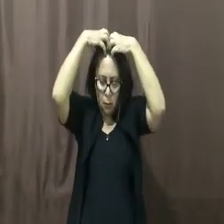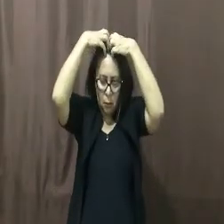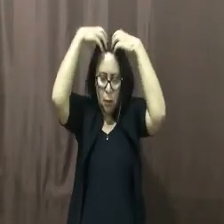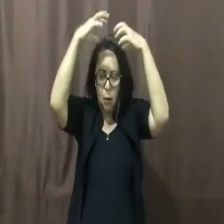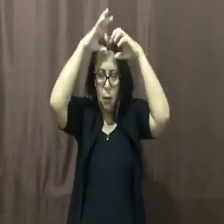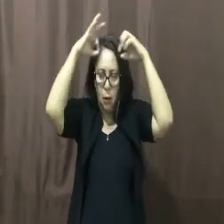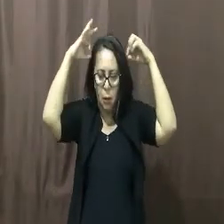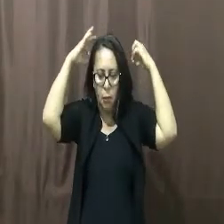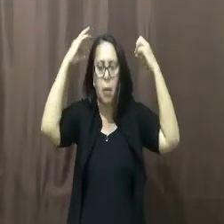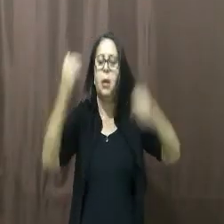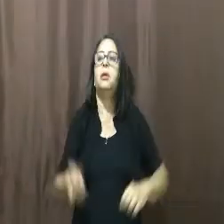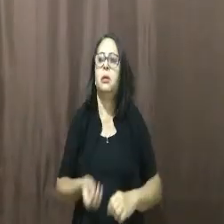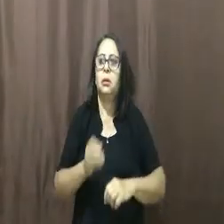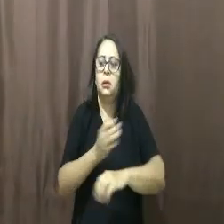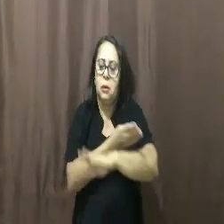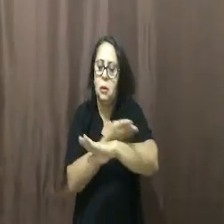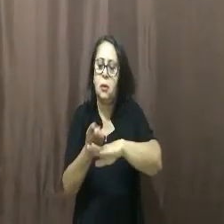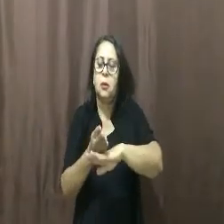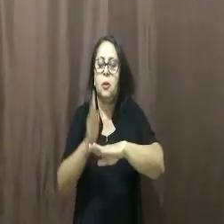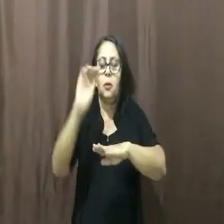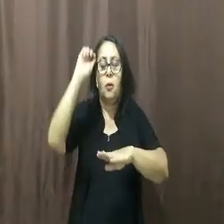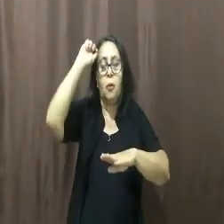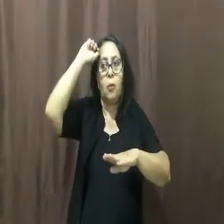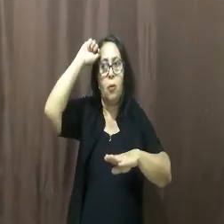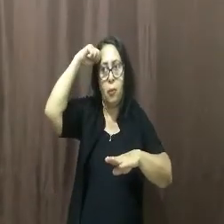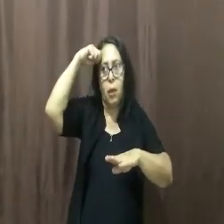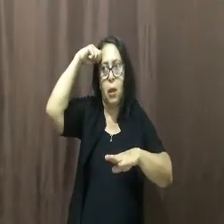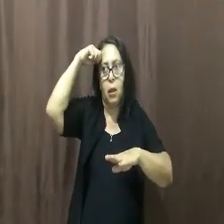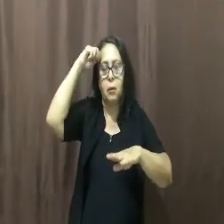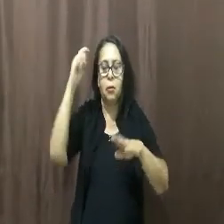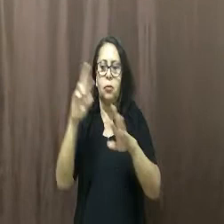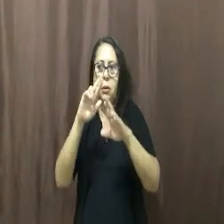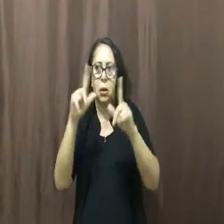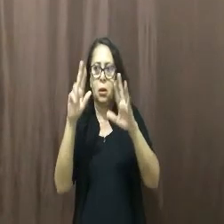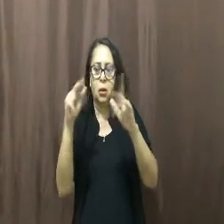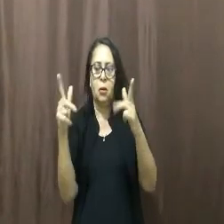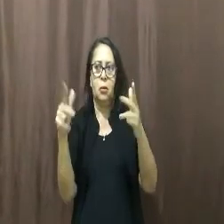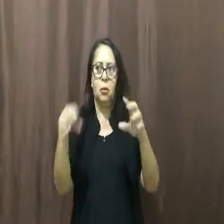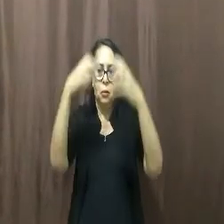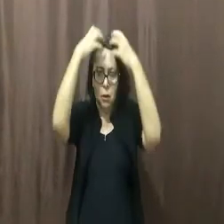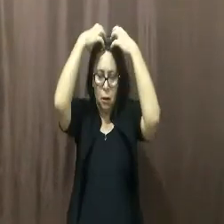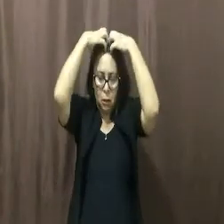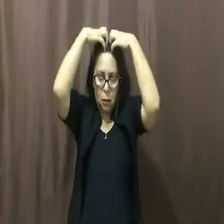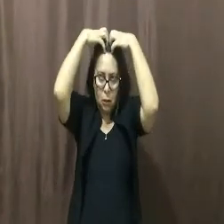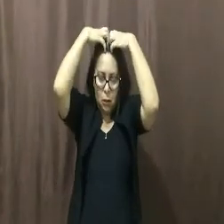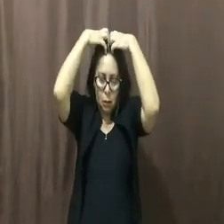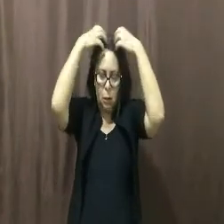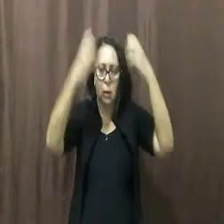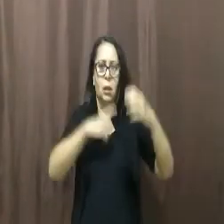crânio diferente do negro e que era superior. Então, são várias